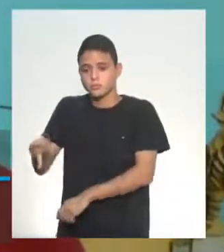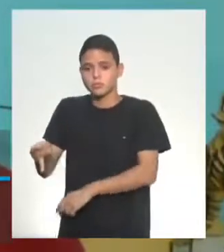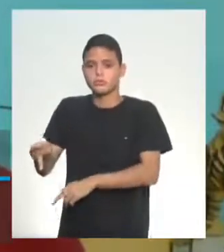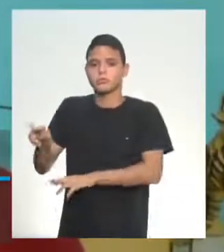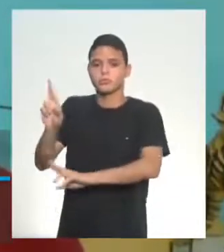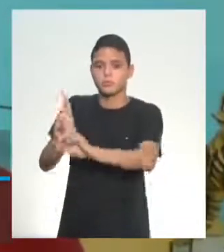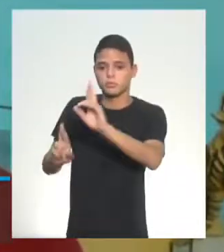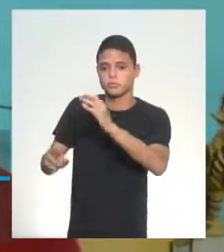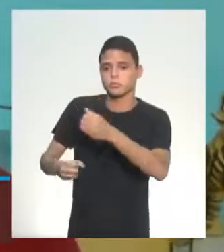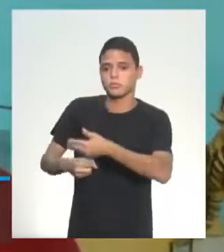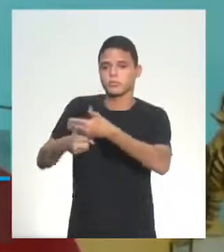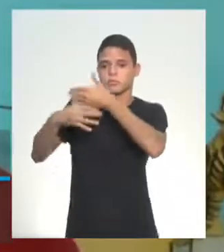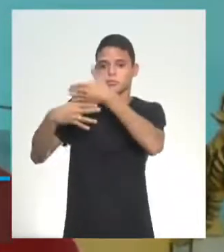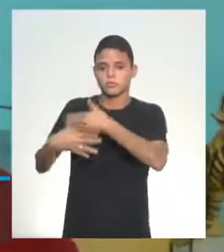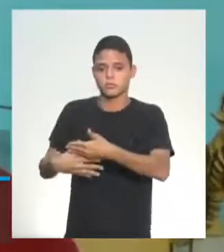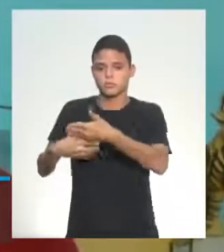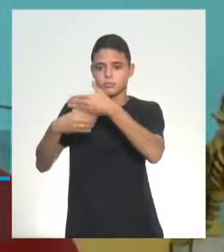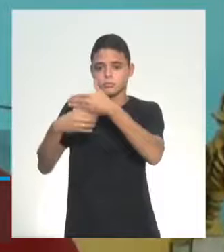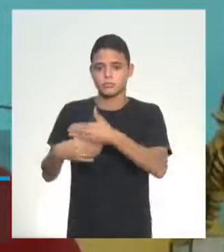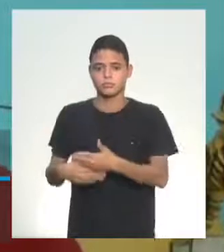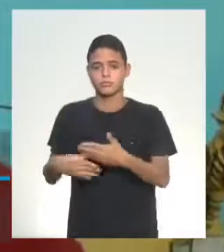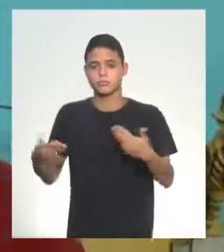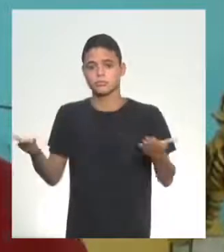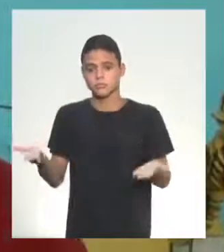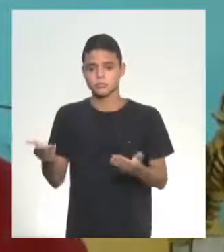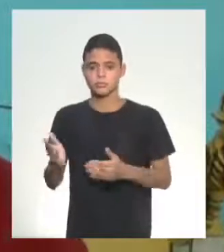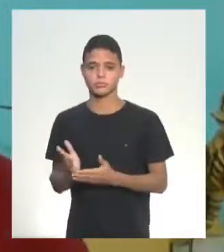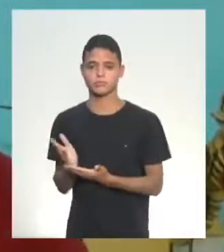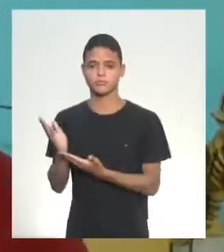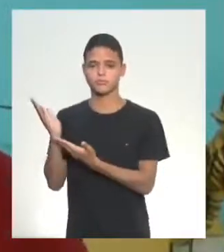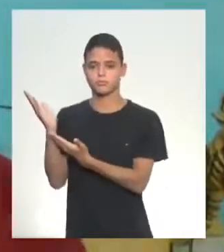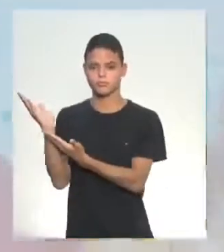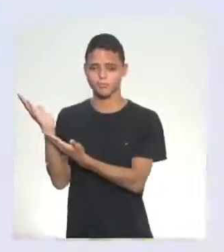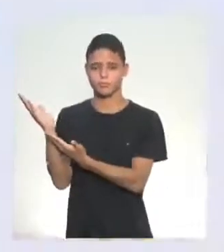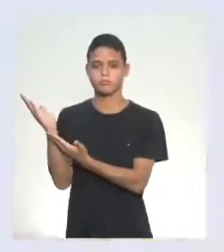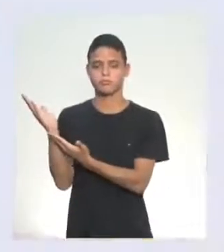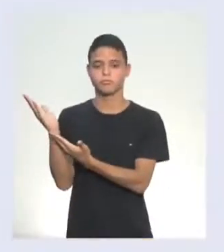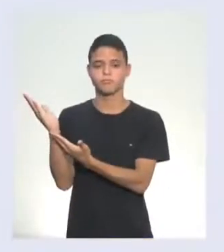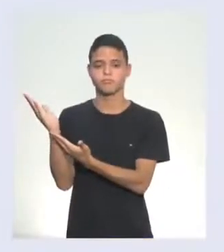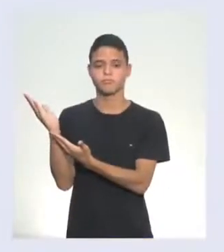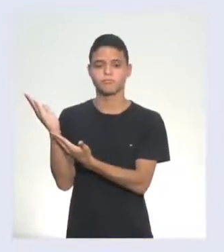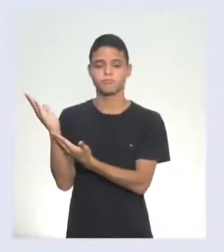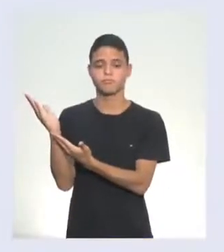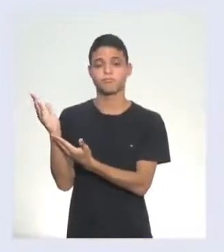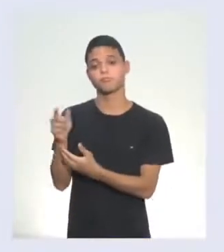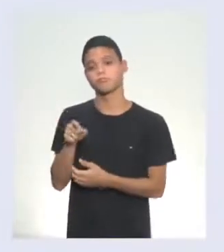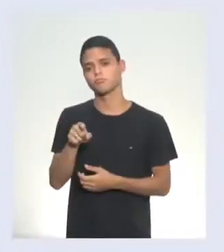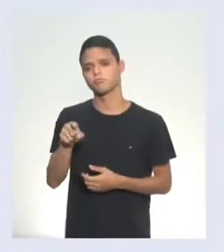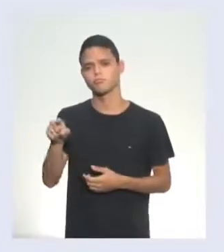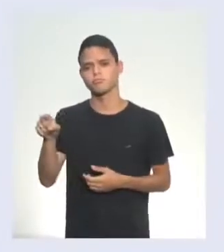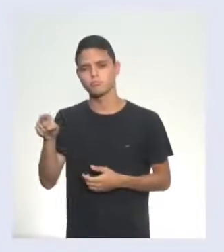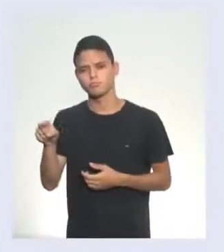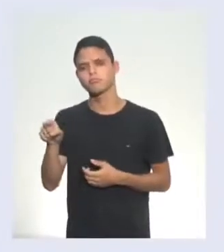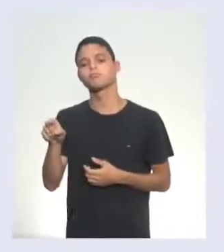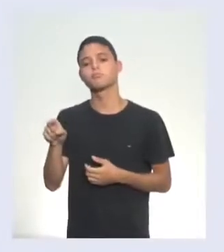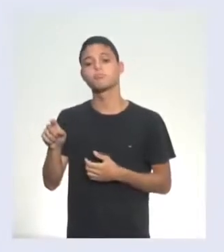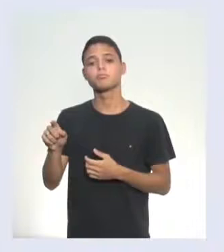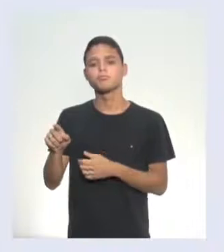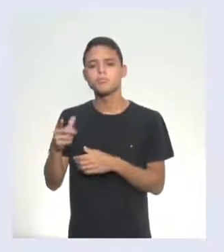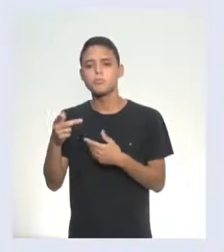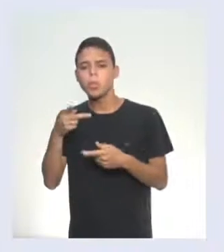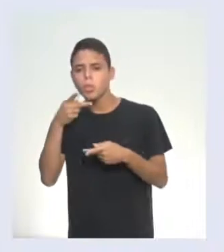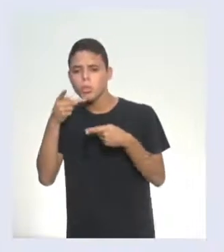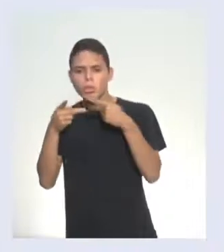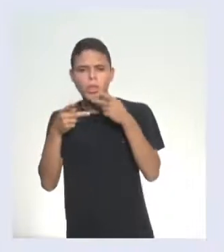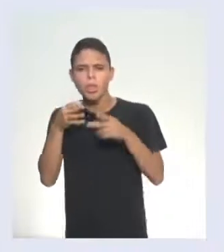nosso chat, tá bom? Então, vou pedir o próximo slide, porque eu quero que você coopere com a gente,